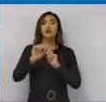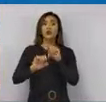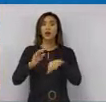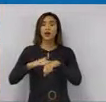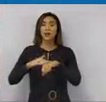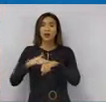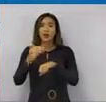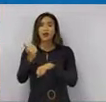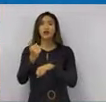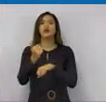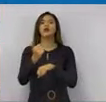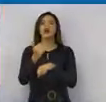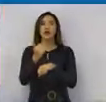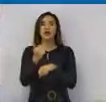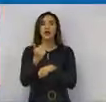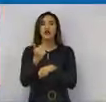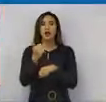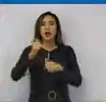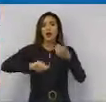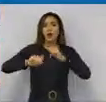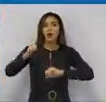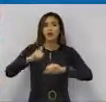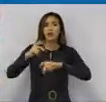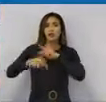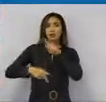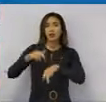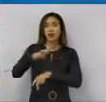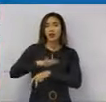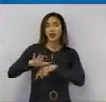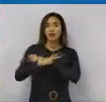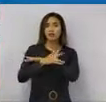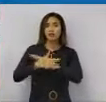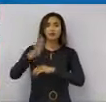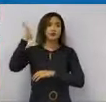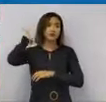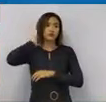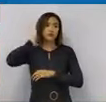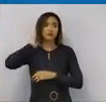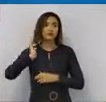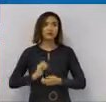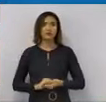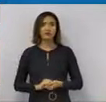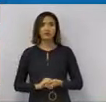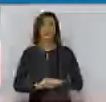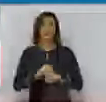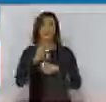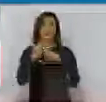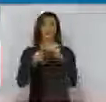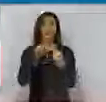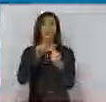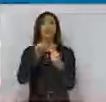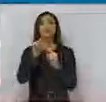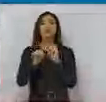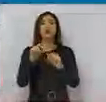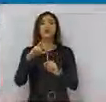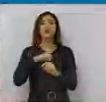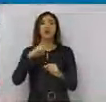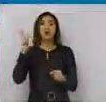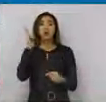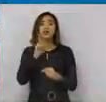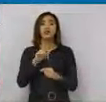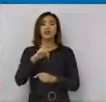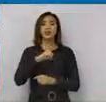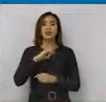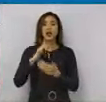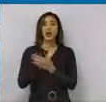condições de salubridade à população da região metropolitana de Belém, Este objetivo será alcançado através de